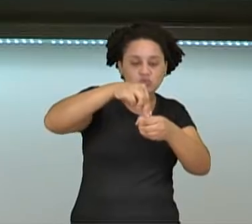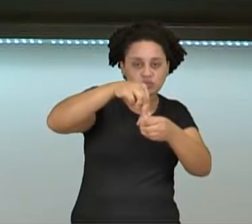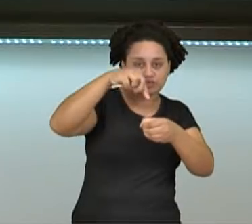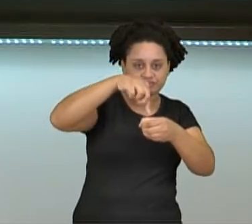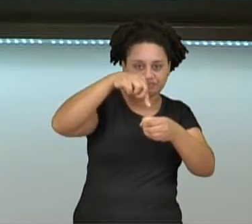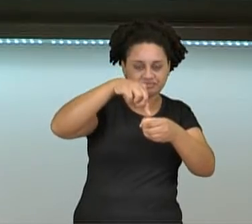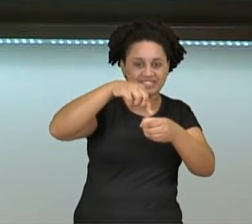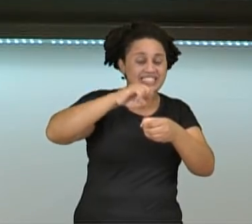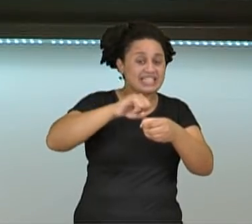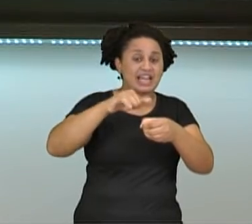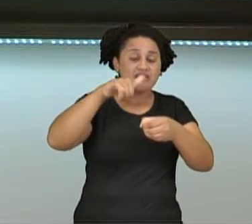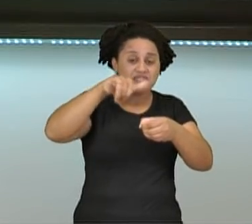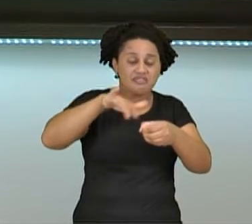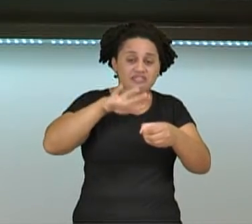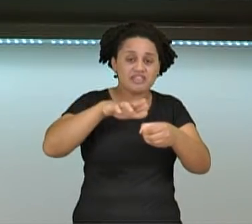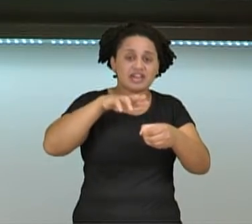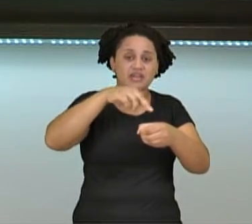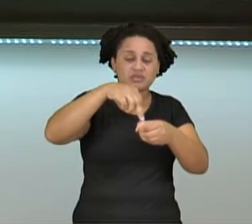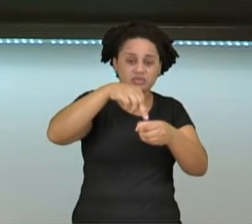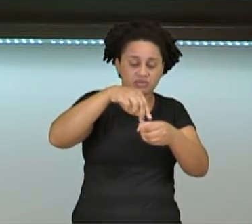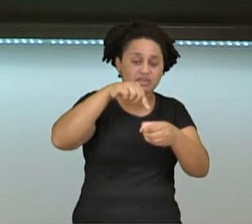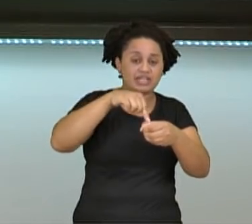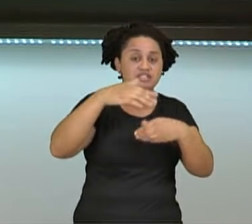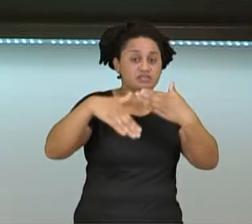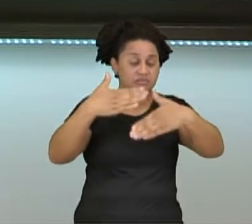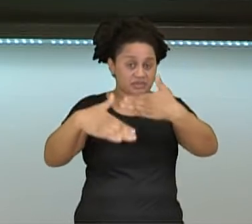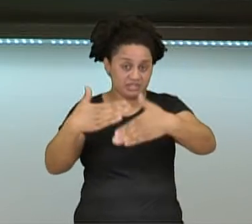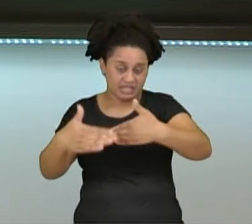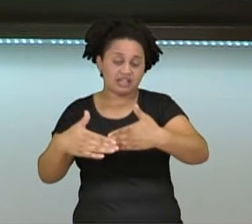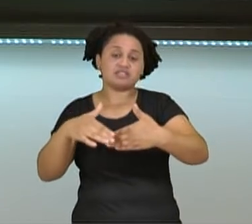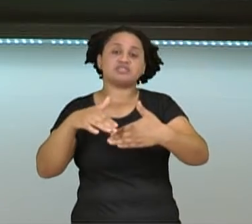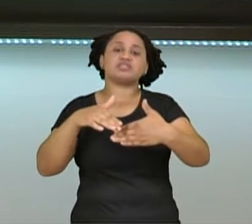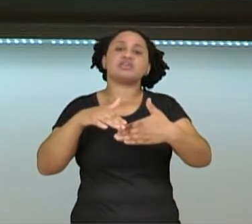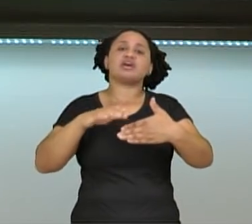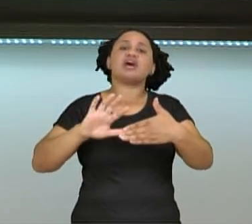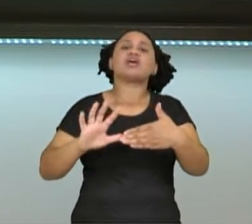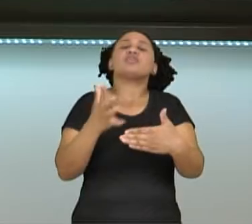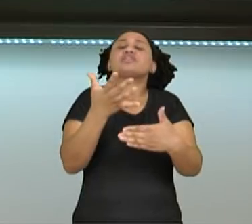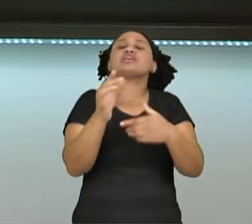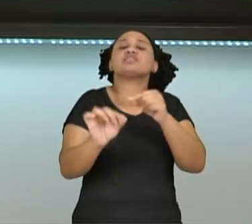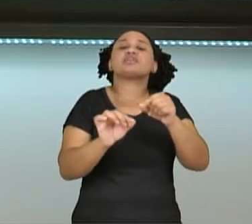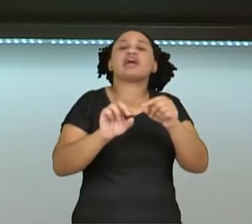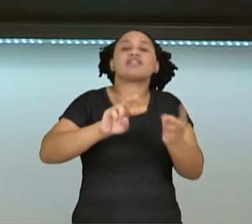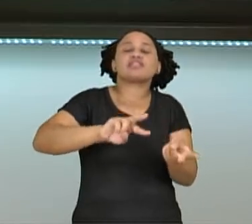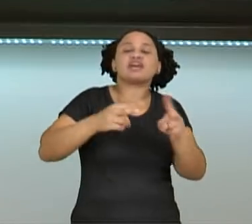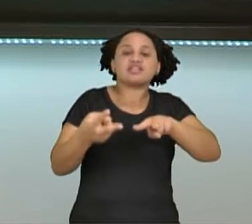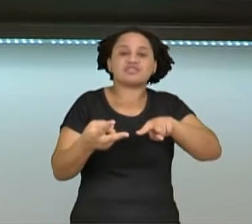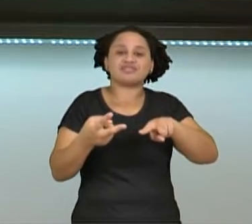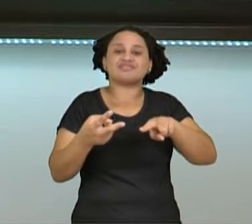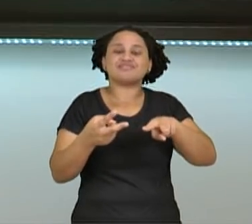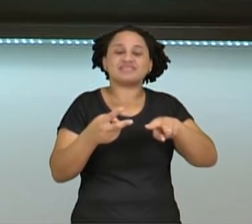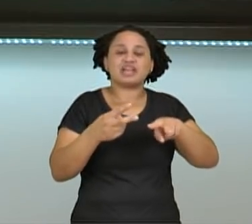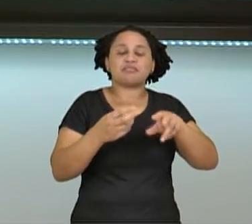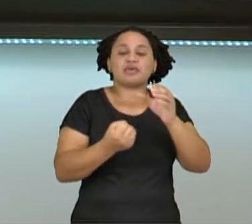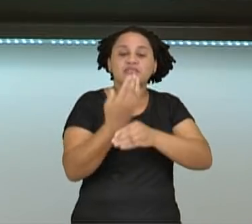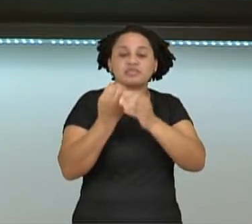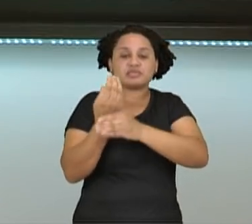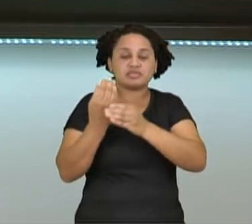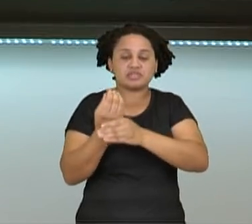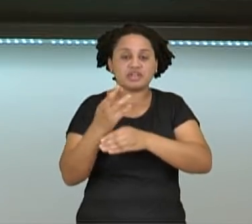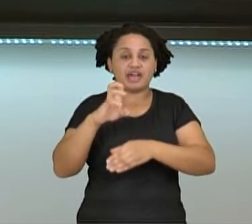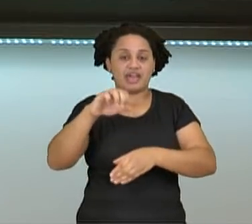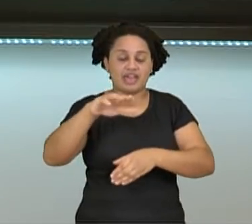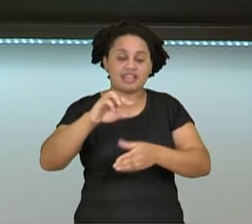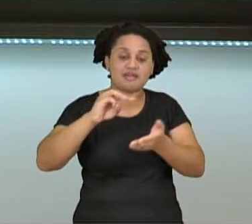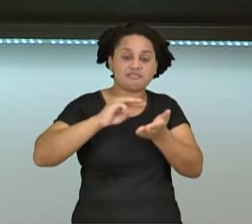não pode sair de dentro do núcleo, e essa etapa que a gente está falando, que é a transcrição, é transformação, é a produção de um RNA